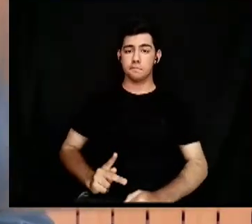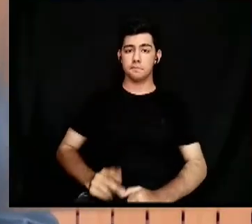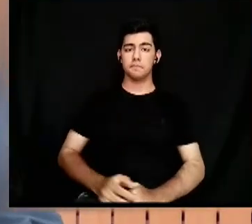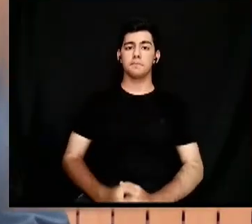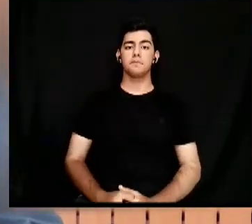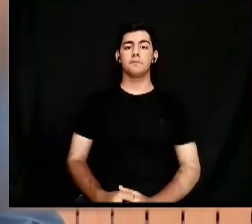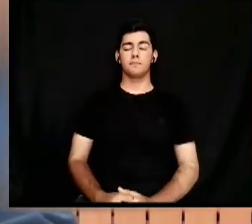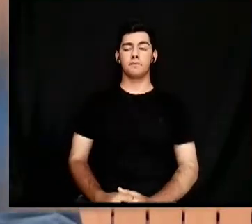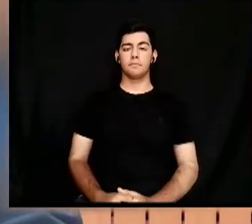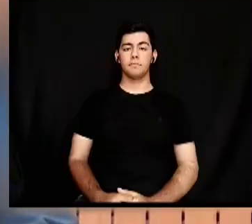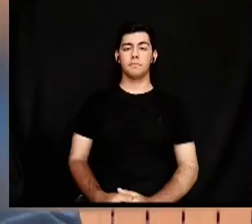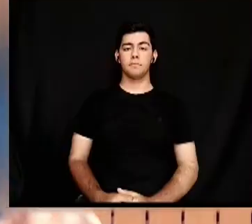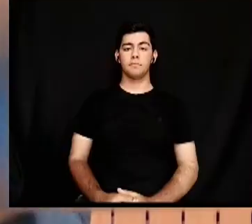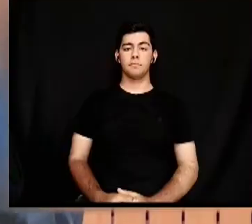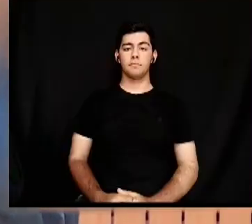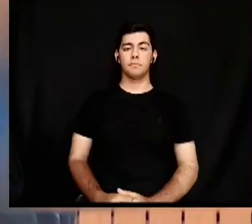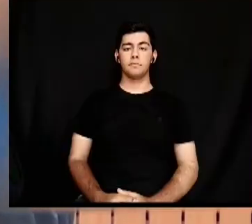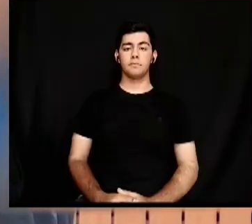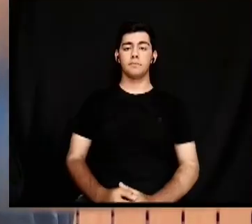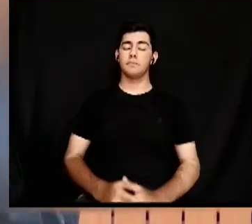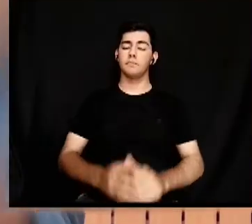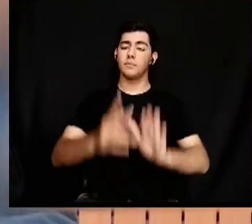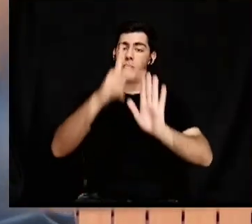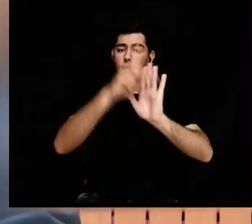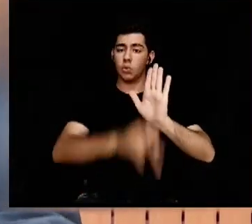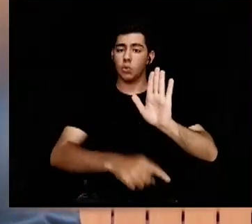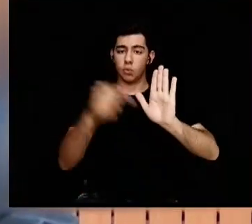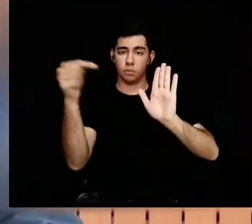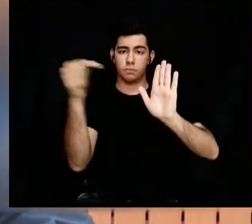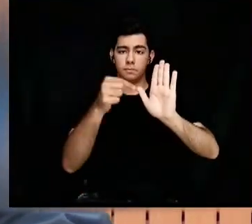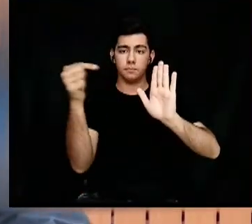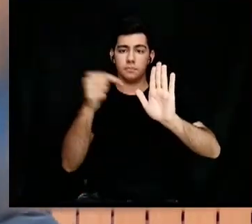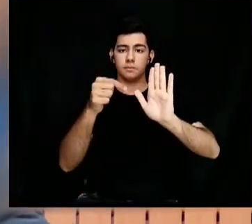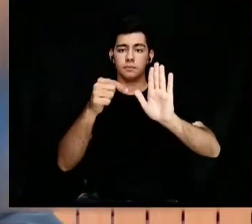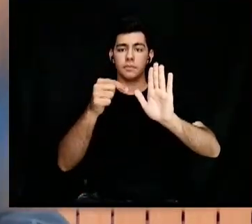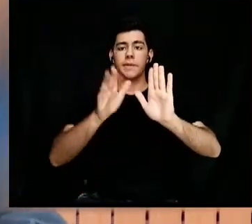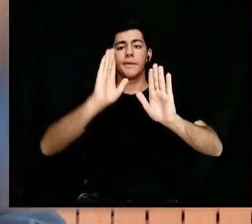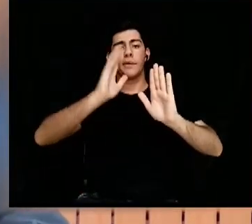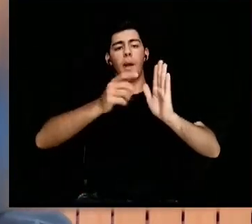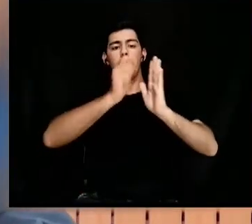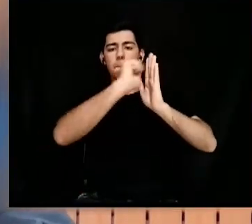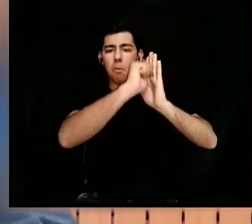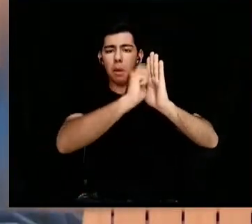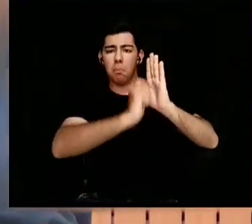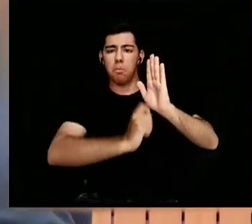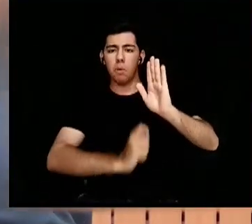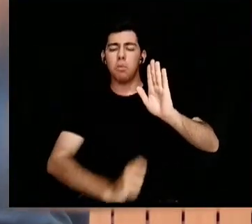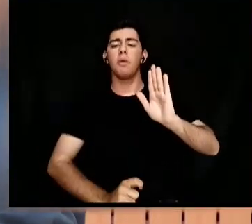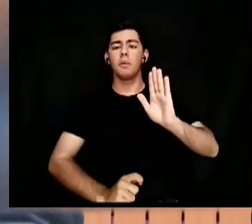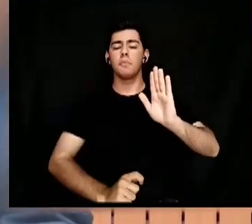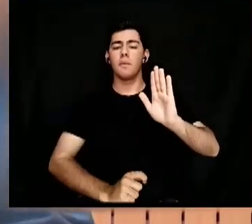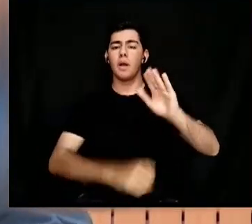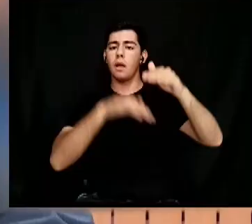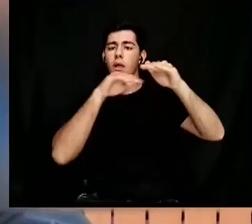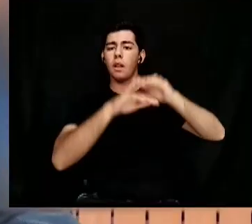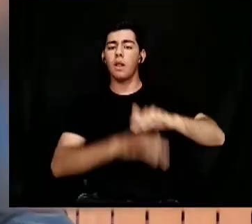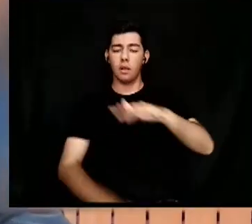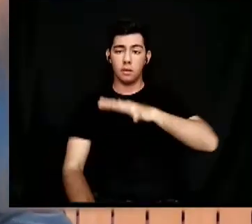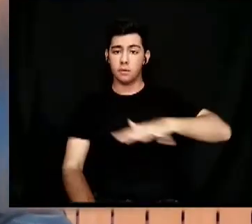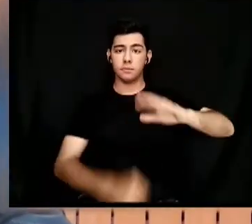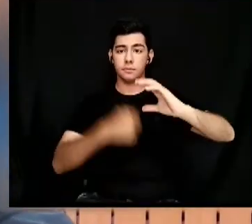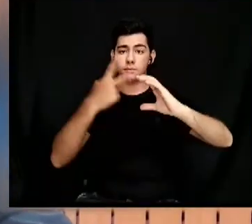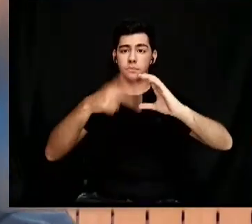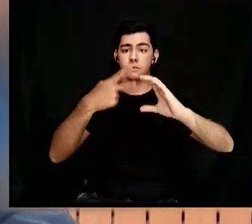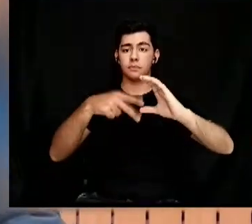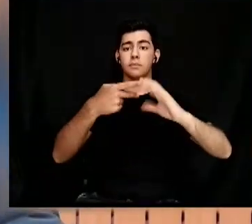quando esse projeto foi protocolado nessa casa, eu tive o cuidado, a